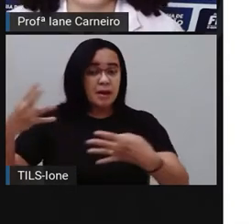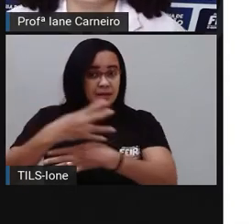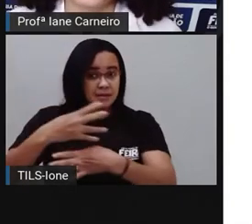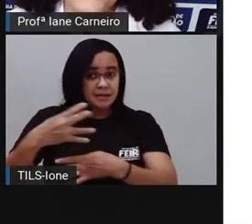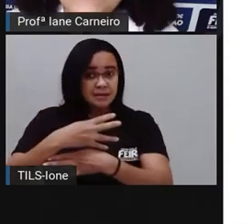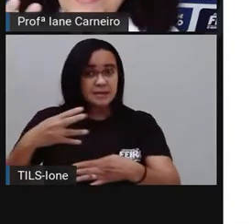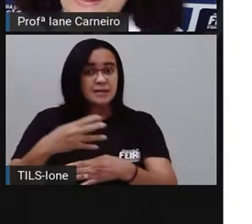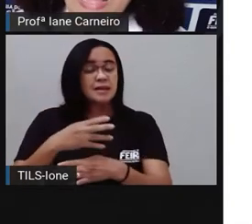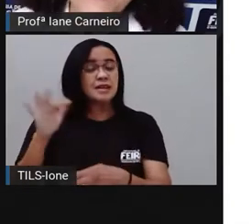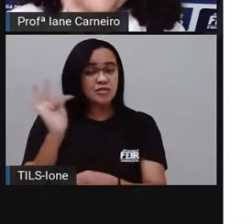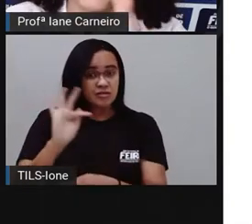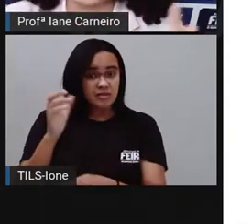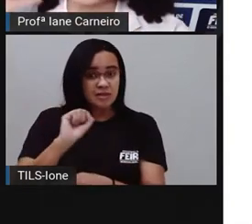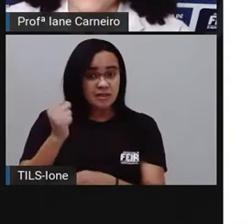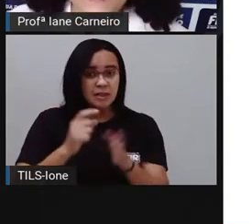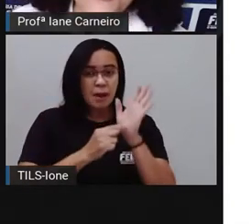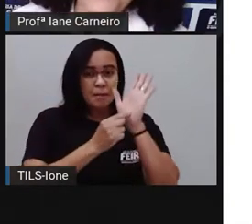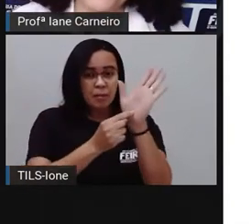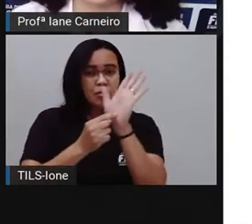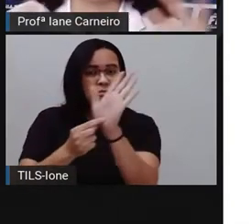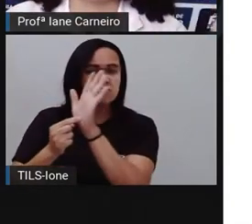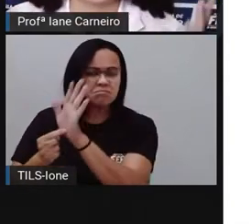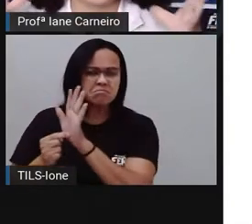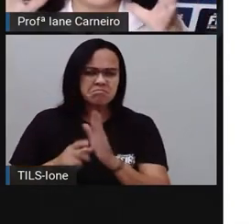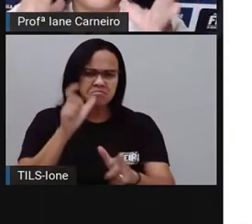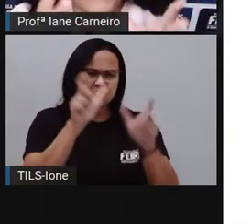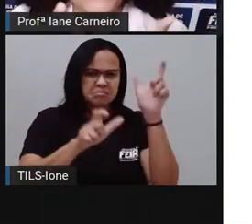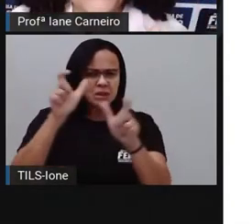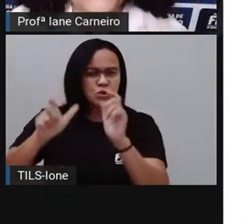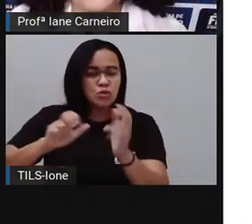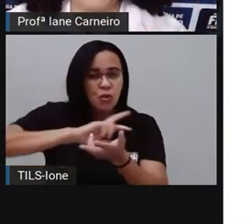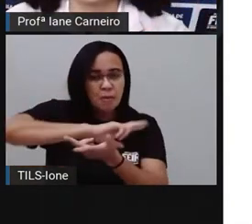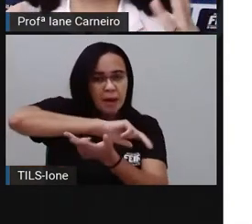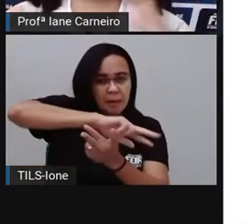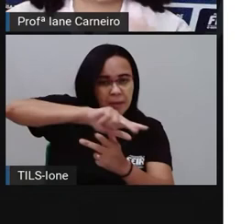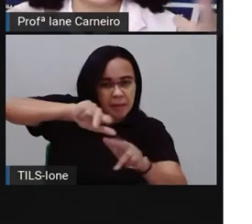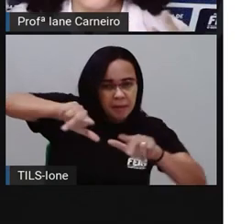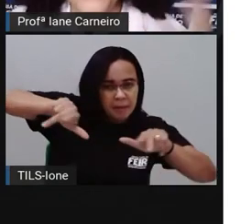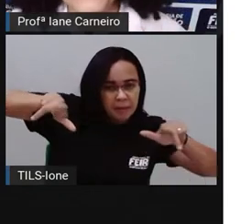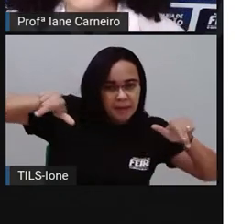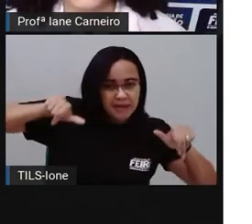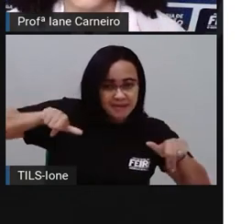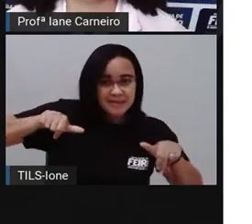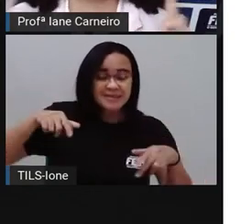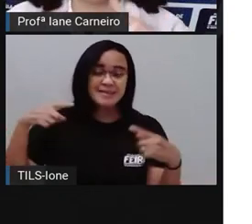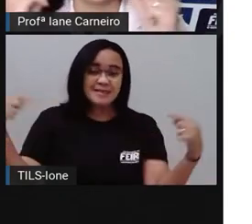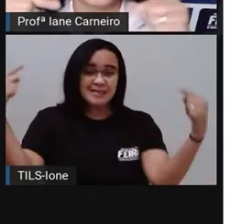mostrar toda a diversidade de pessoas, né, como fala a música, né,